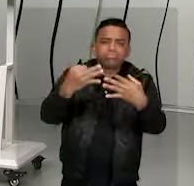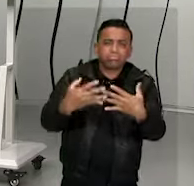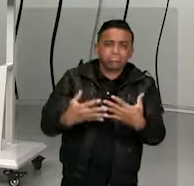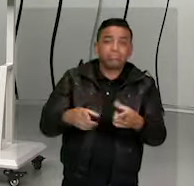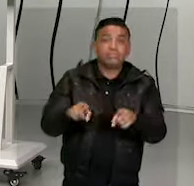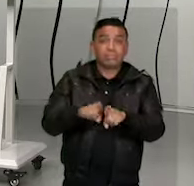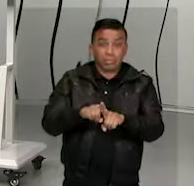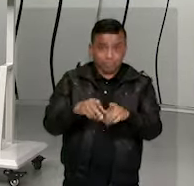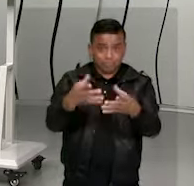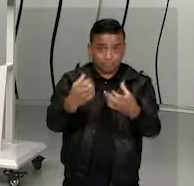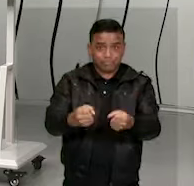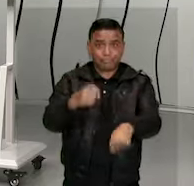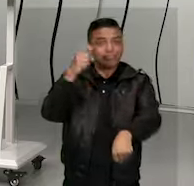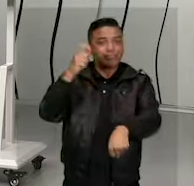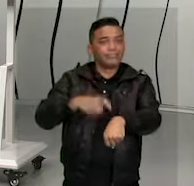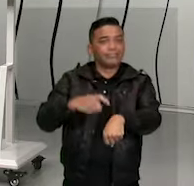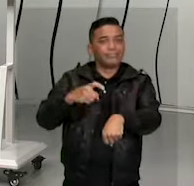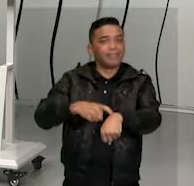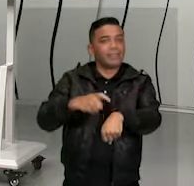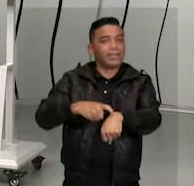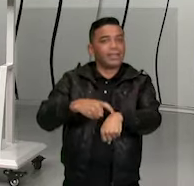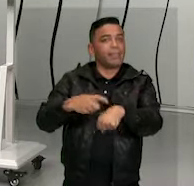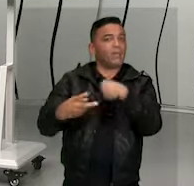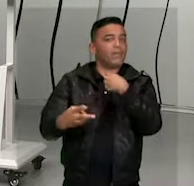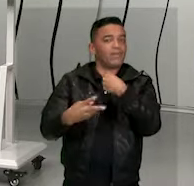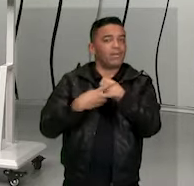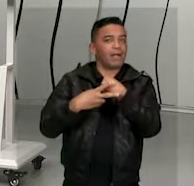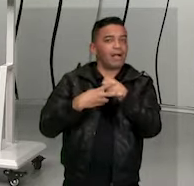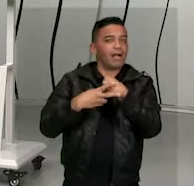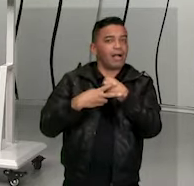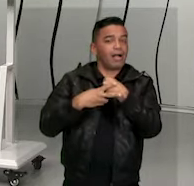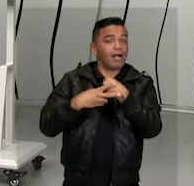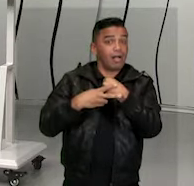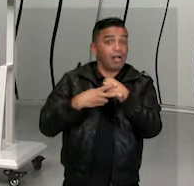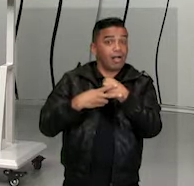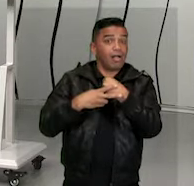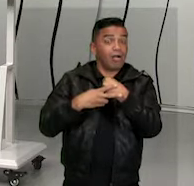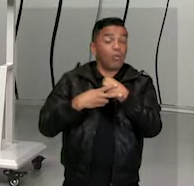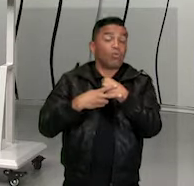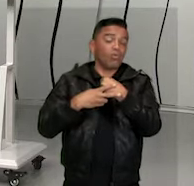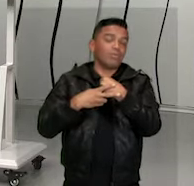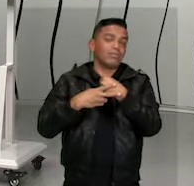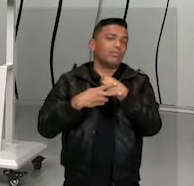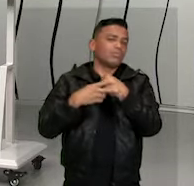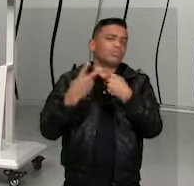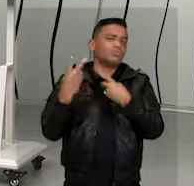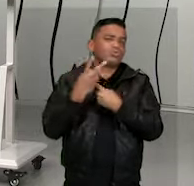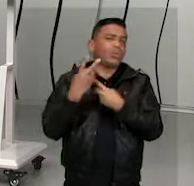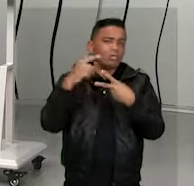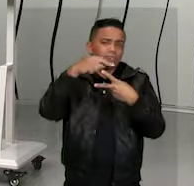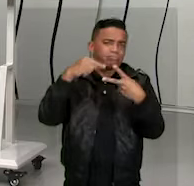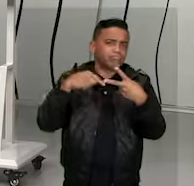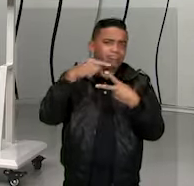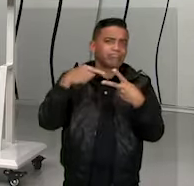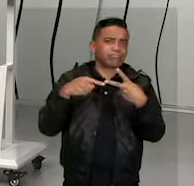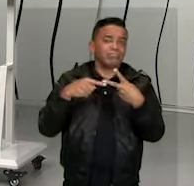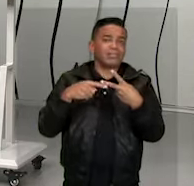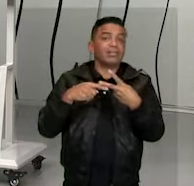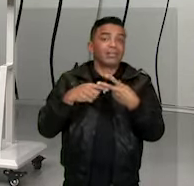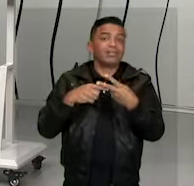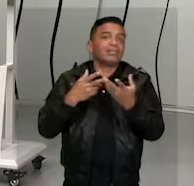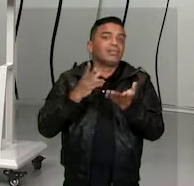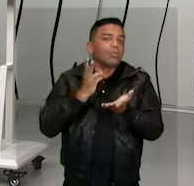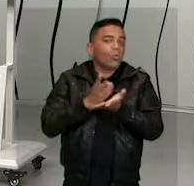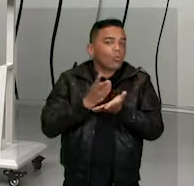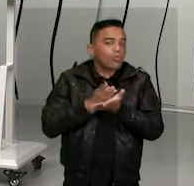também os tempos verbais, que é o pretérito imperfeito, o pretérito perfeito, mantenha a trama da